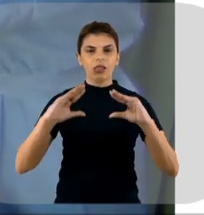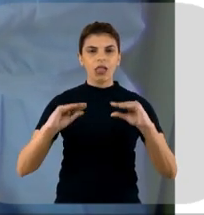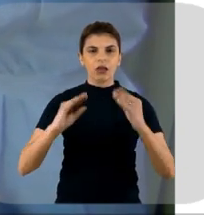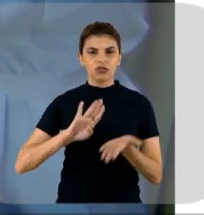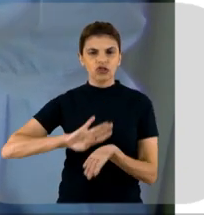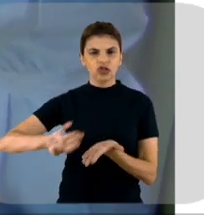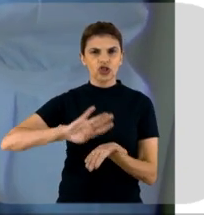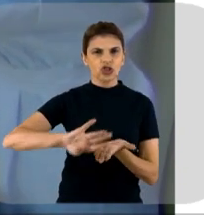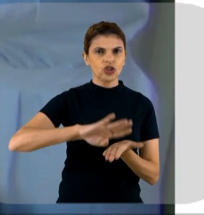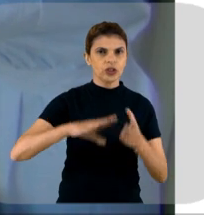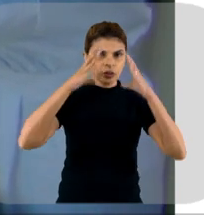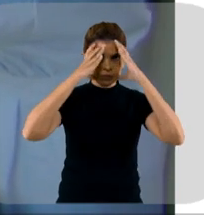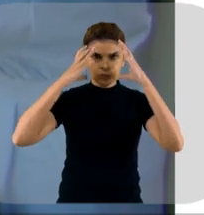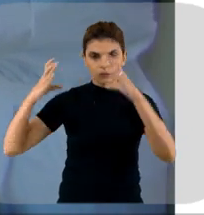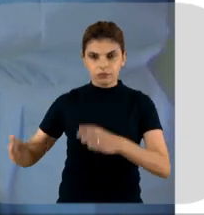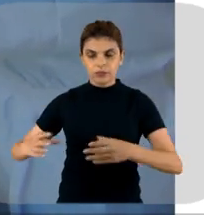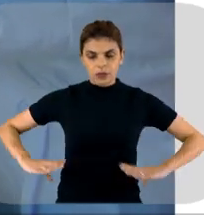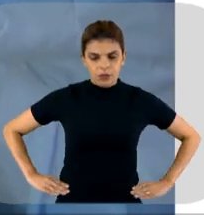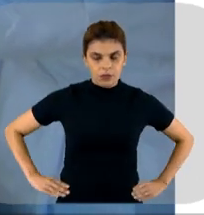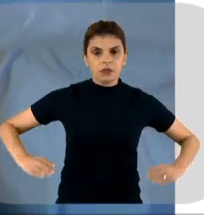Retiraremos coxins,